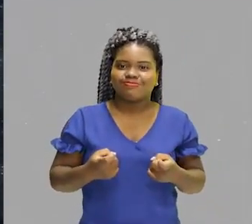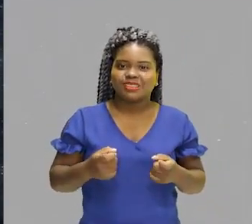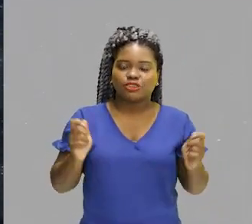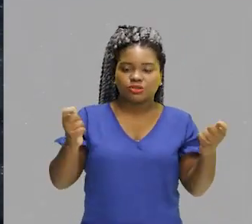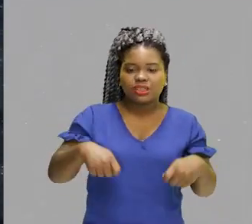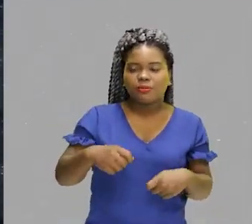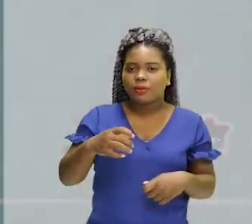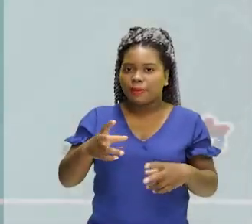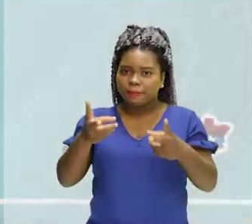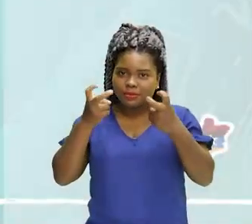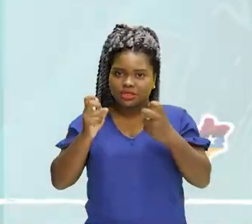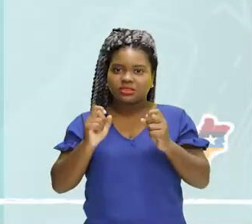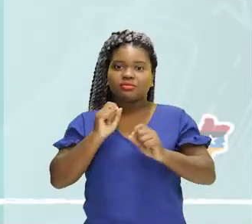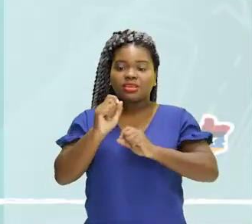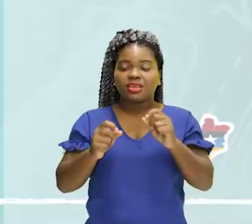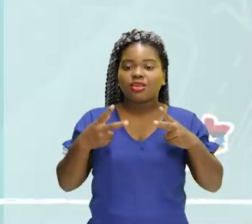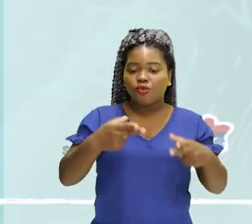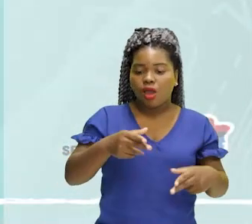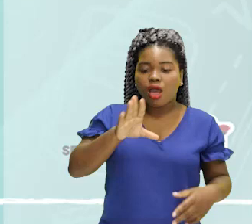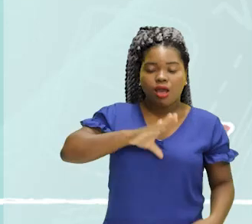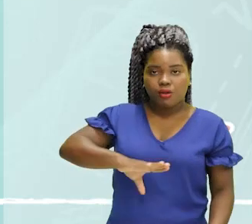verbais em português.